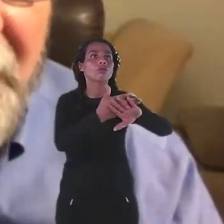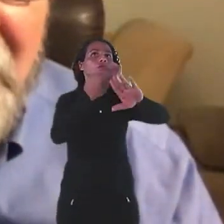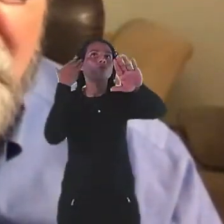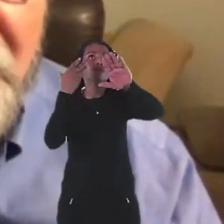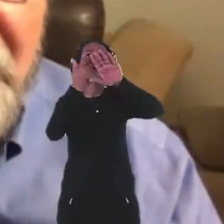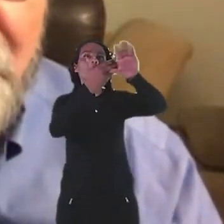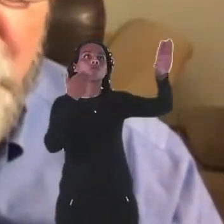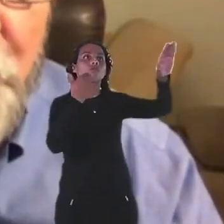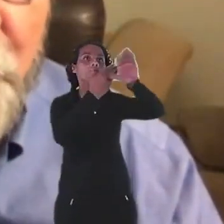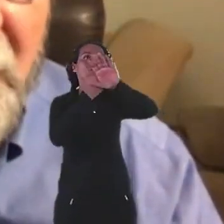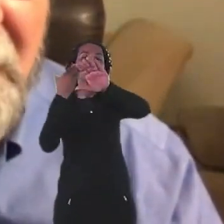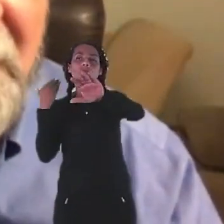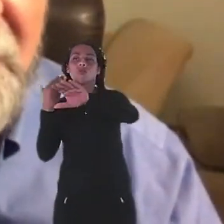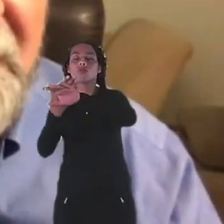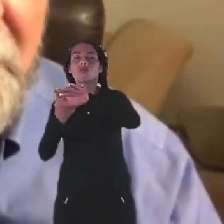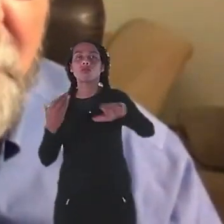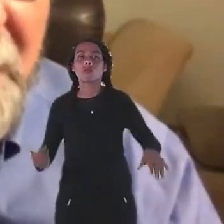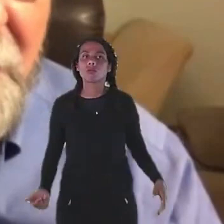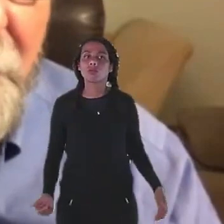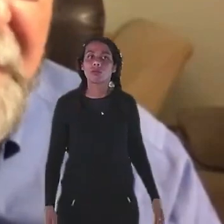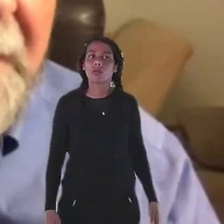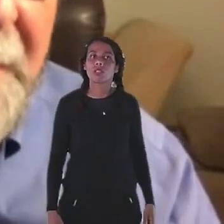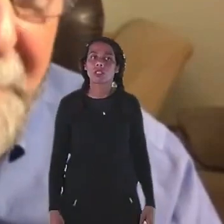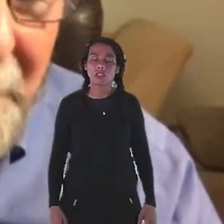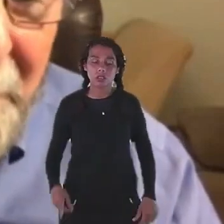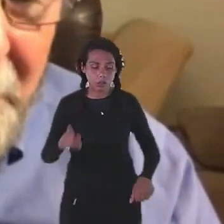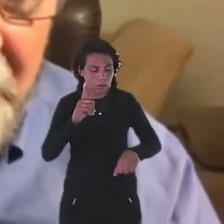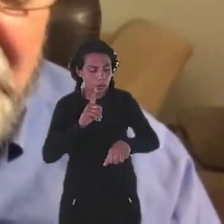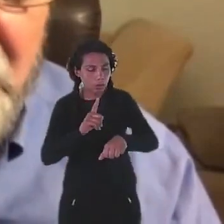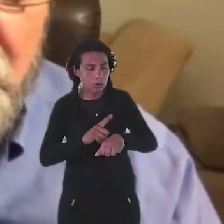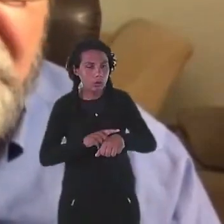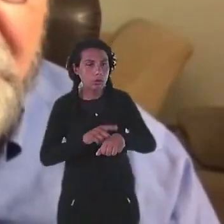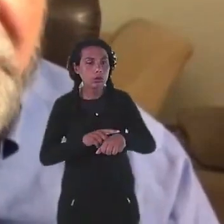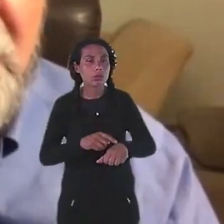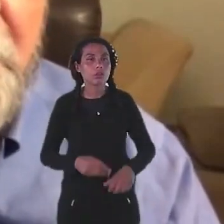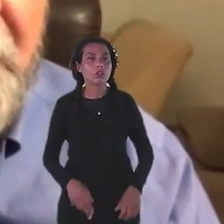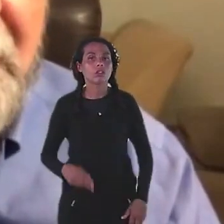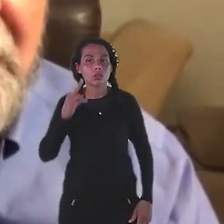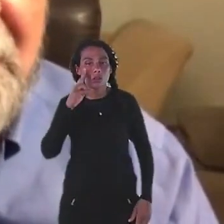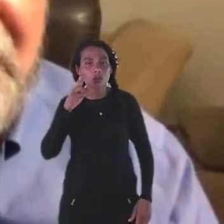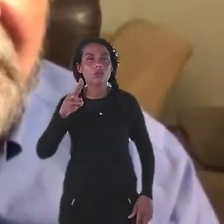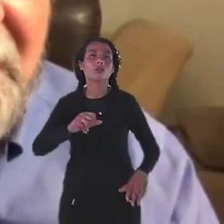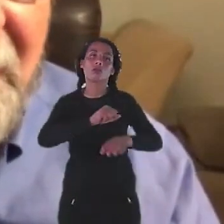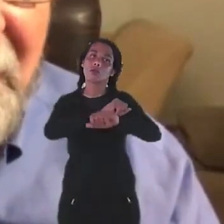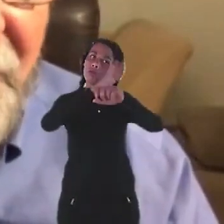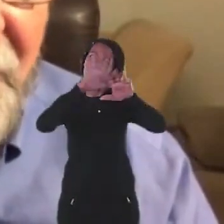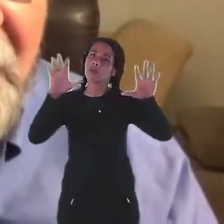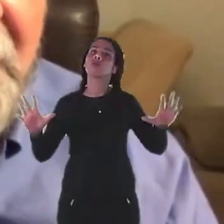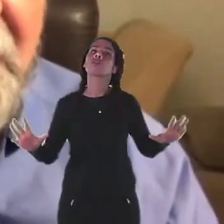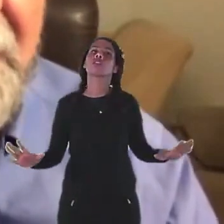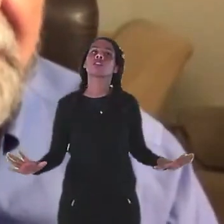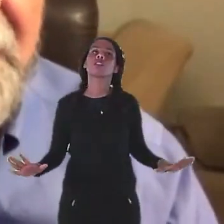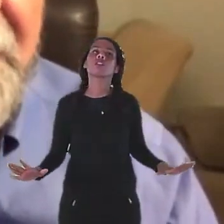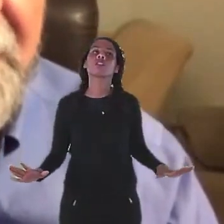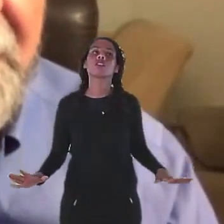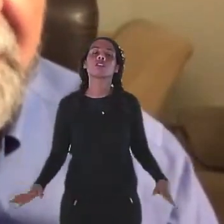E isso é algo que é muito claro nesse momento e que está contribuindo para a